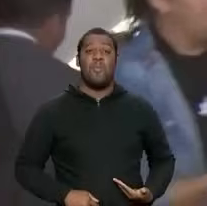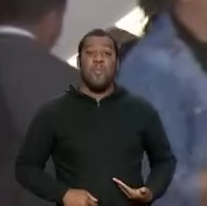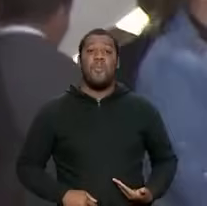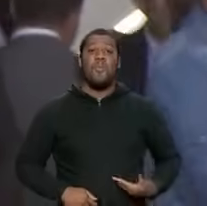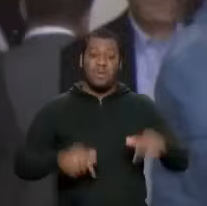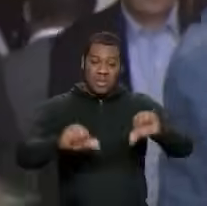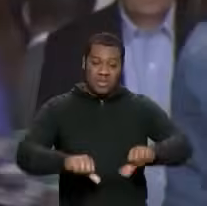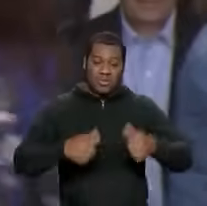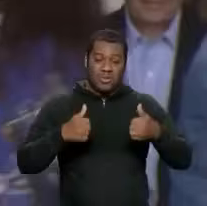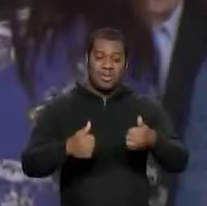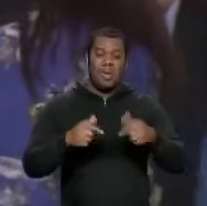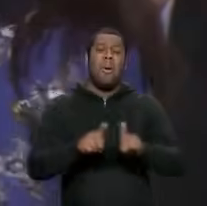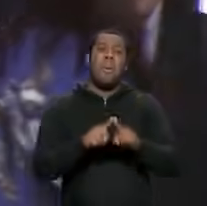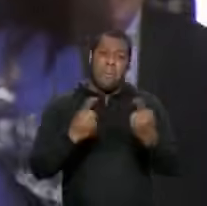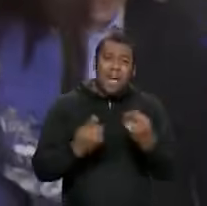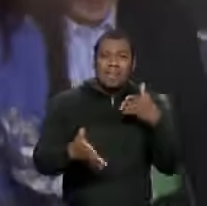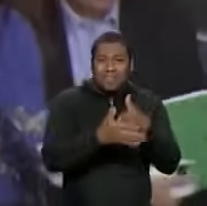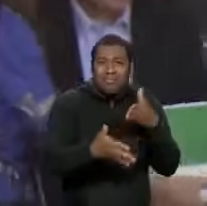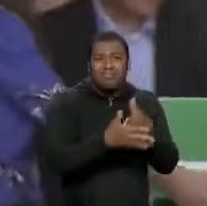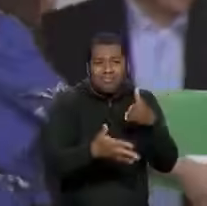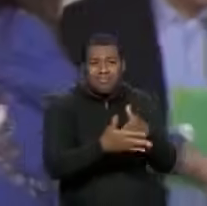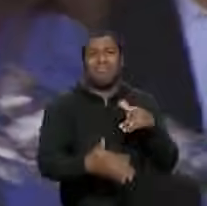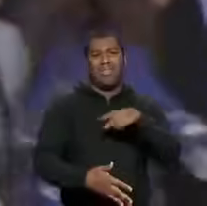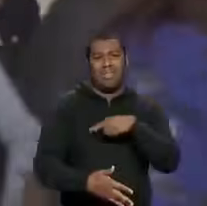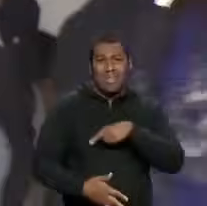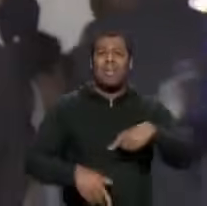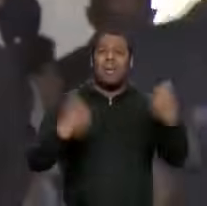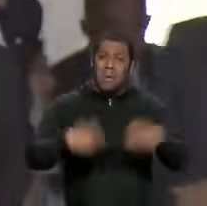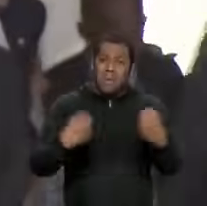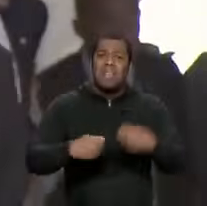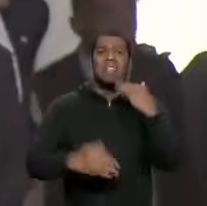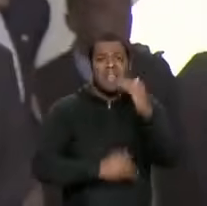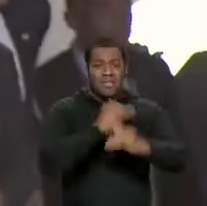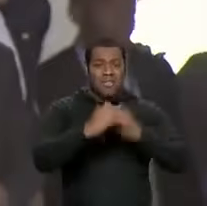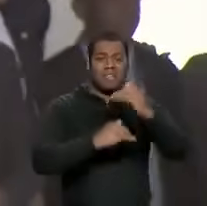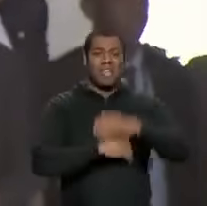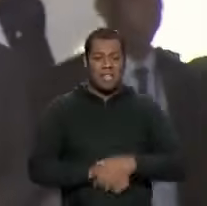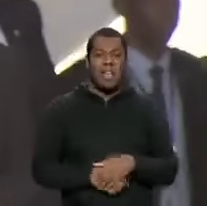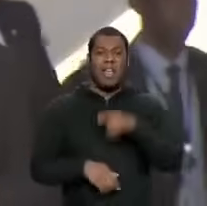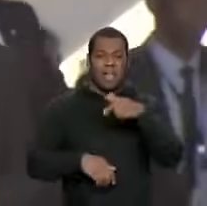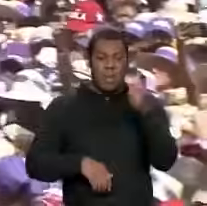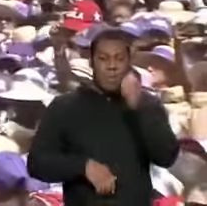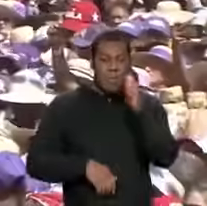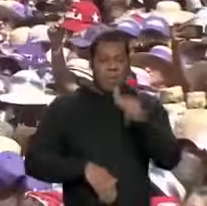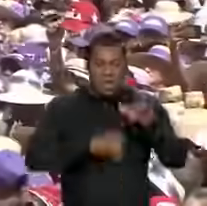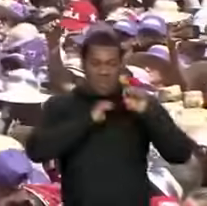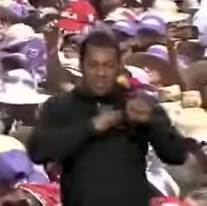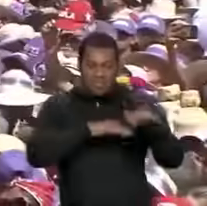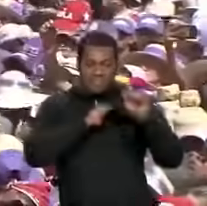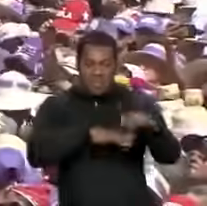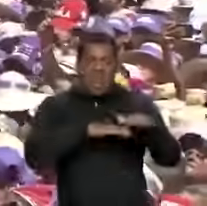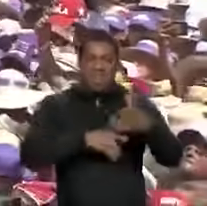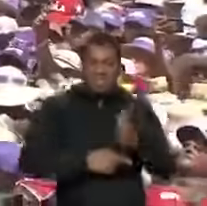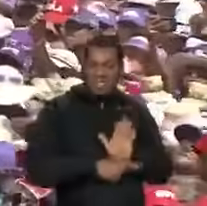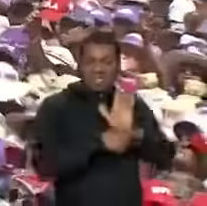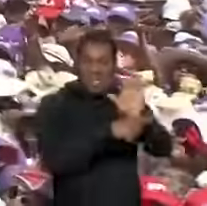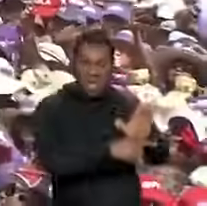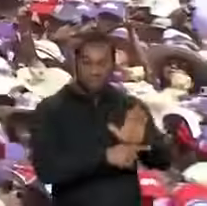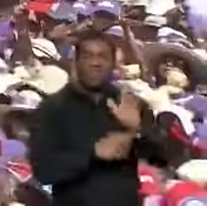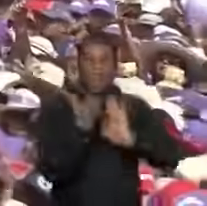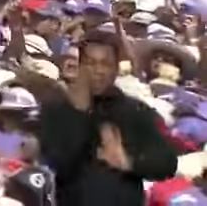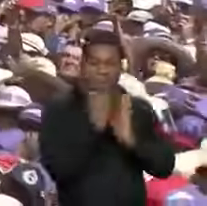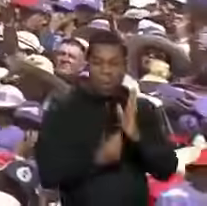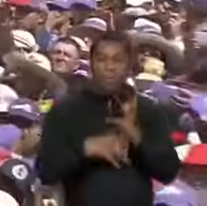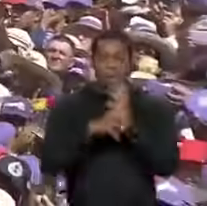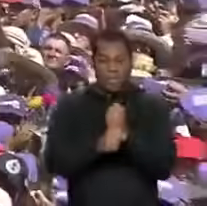sabe que o desafios ainda são muitos nós precisamos avançar a marcha vai nos ajudar Presidente disputar esse orçamento